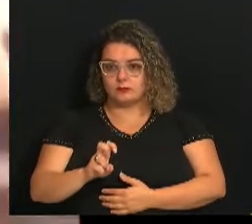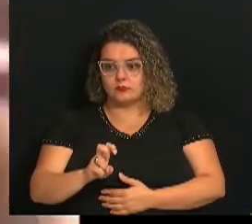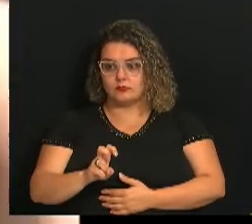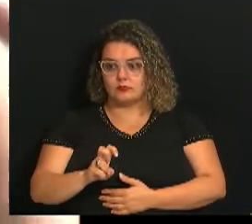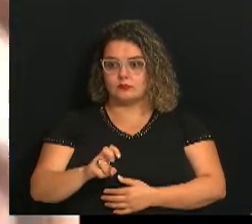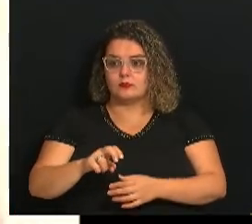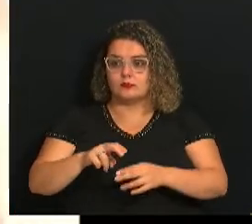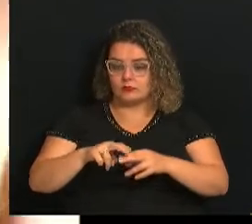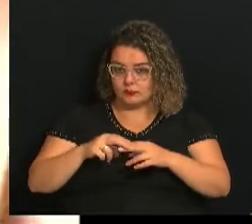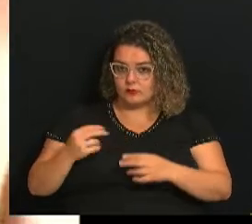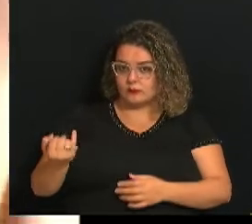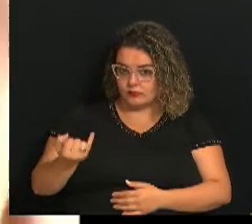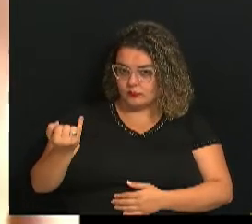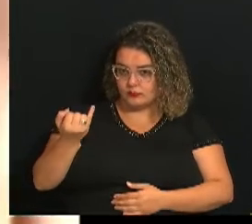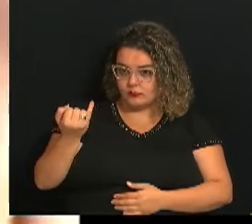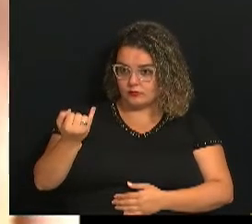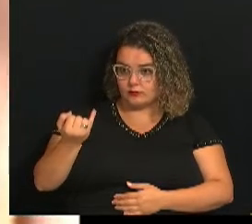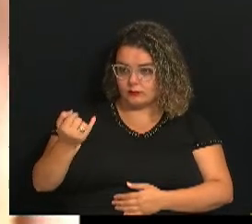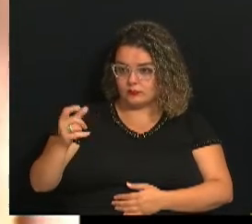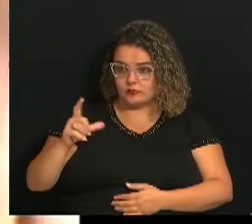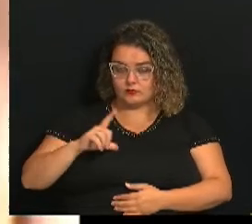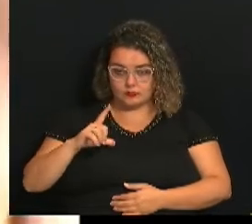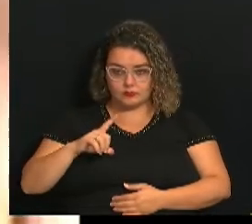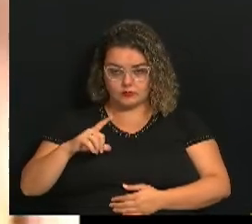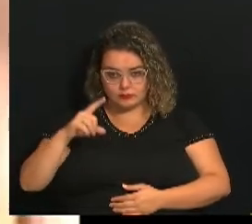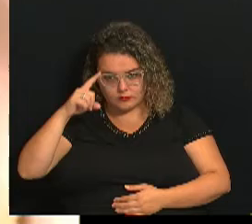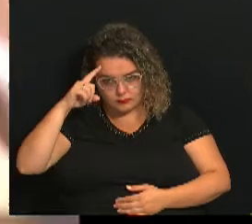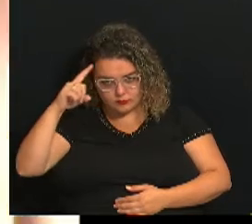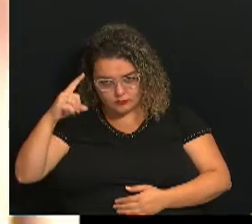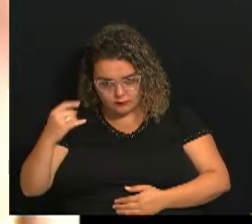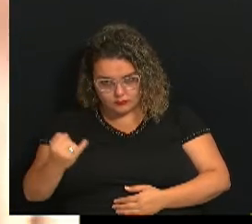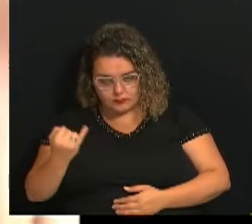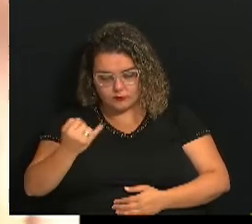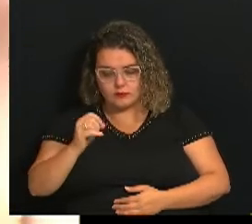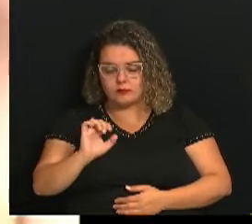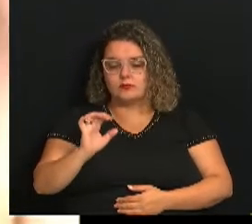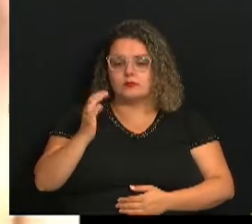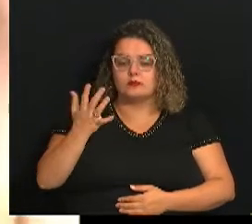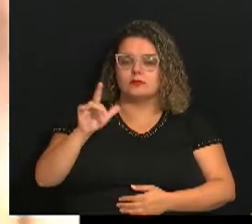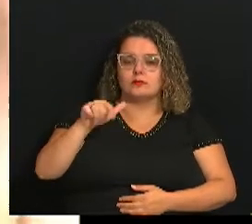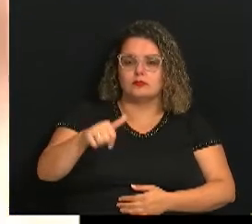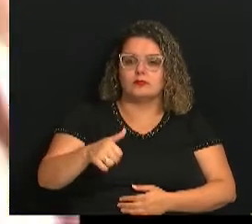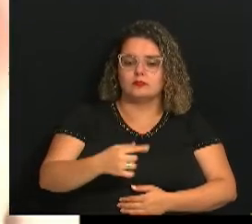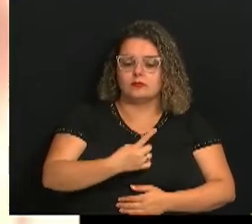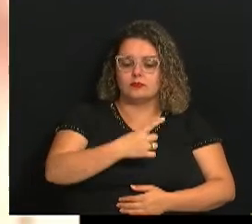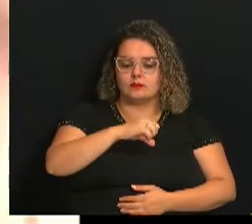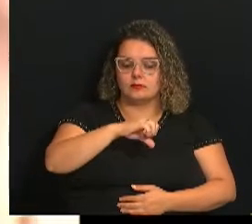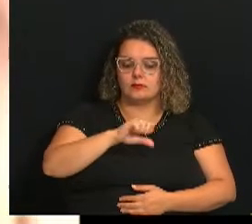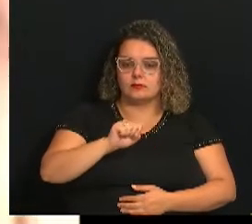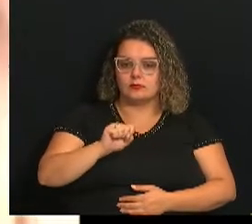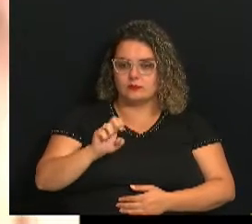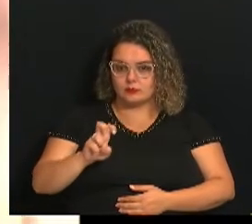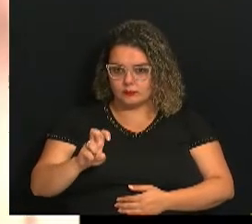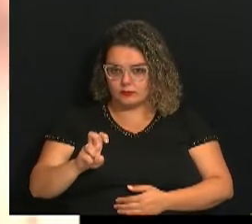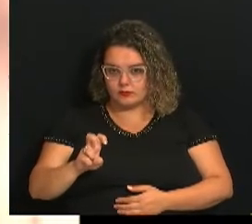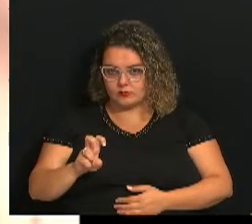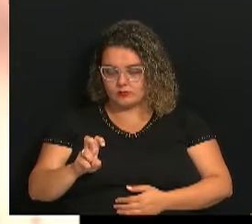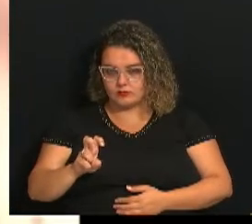datação. E o que ocorre logo após 85, com o processo